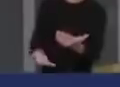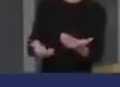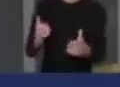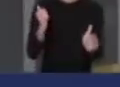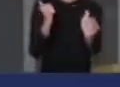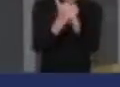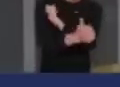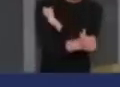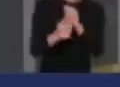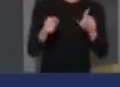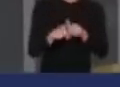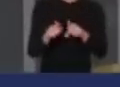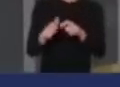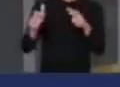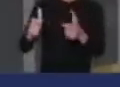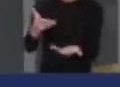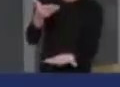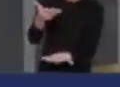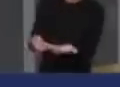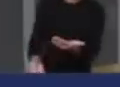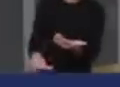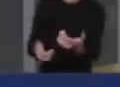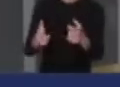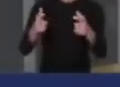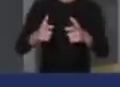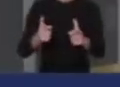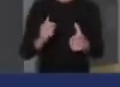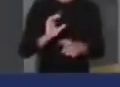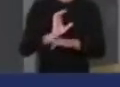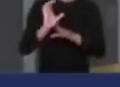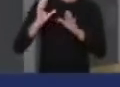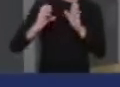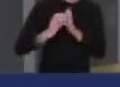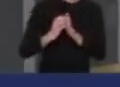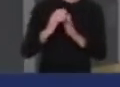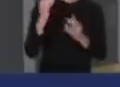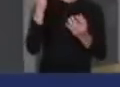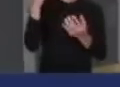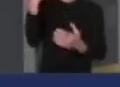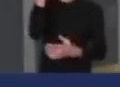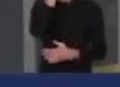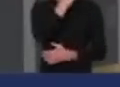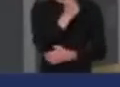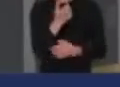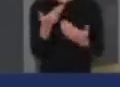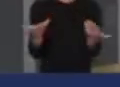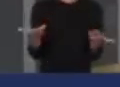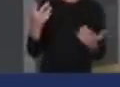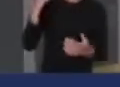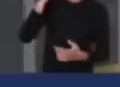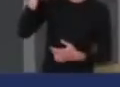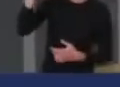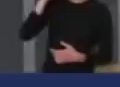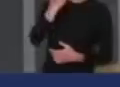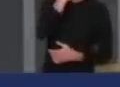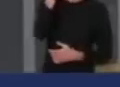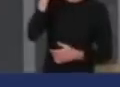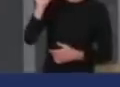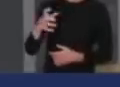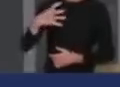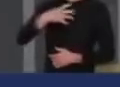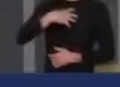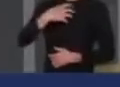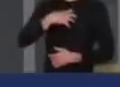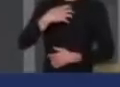ditadura, levaram Bolsonaro à presidência da República. Significa que há conexão, sim, com parte desse país. E assim como Eduardo, isso me deixa muito